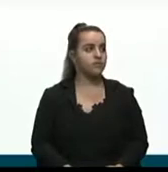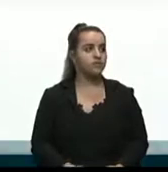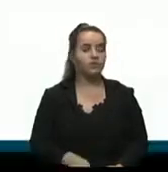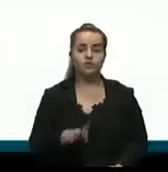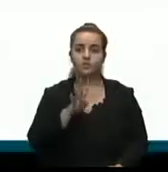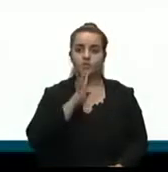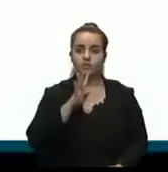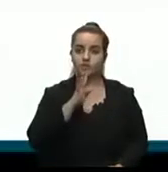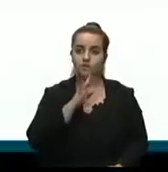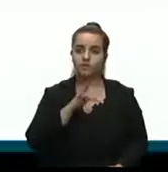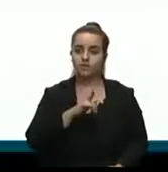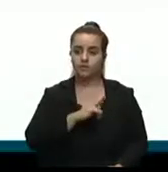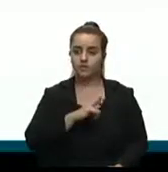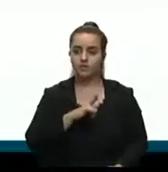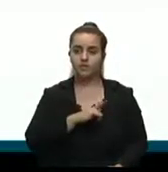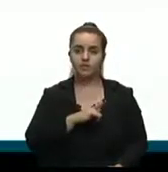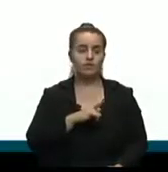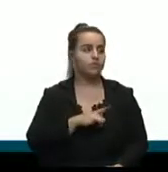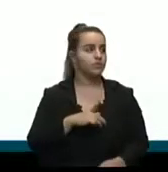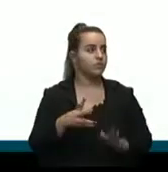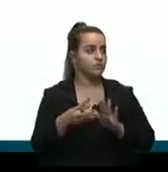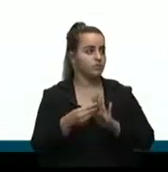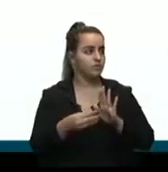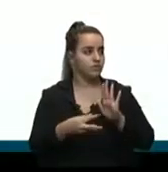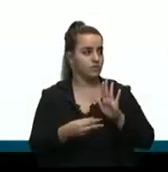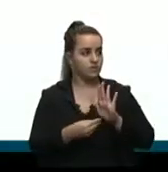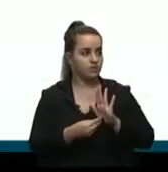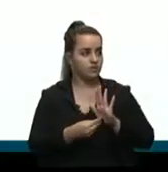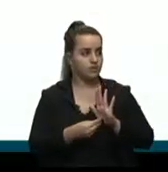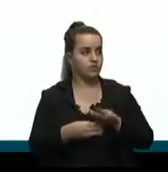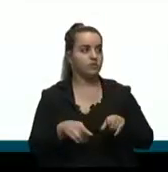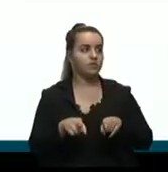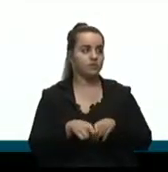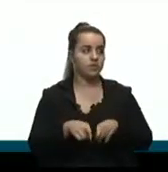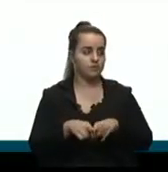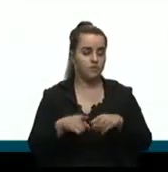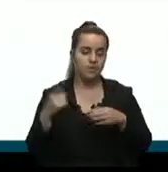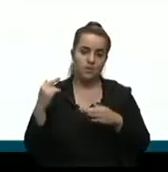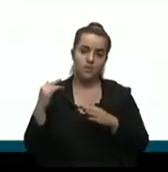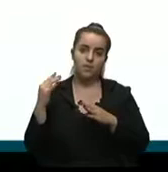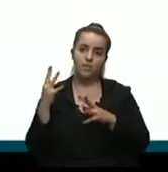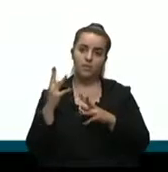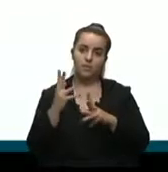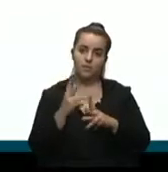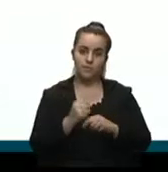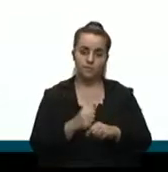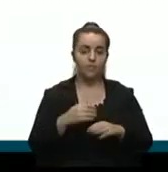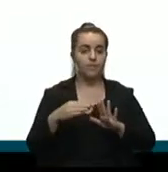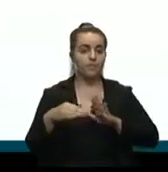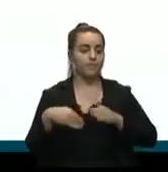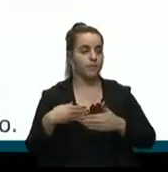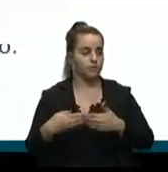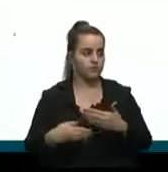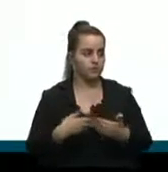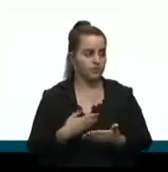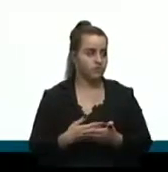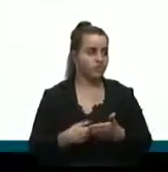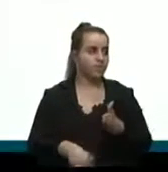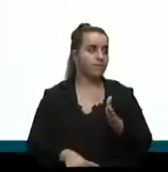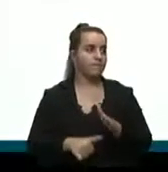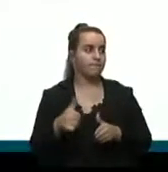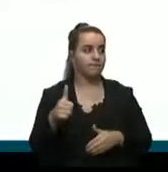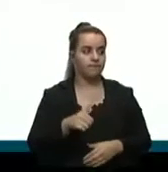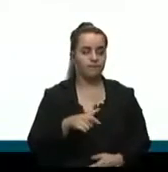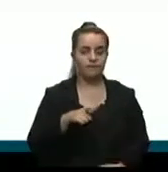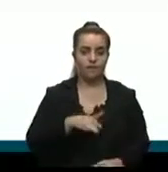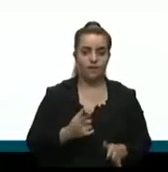nós temos os conhecimentos conceituais e os conhecimentos procedimentais. Entre os conhecimentos conceituais, nós